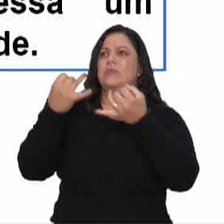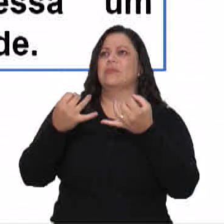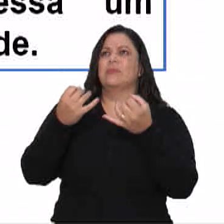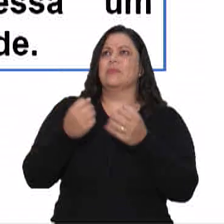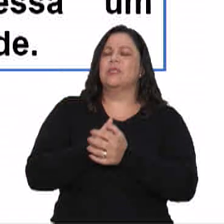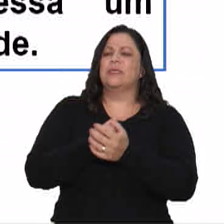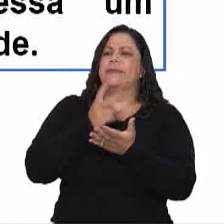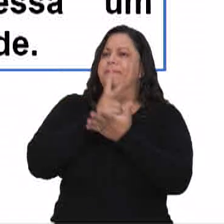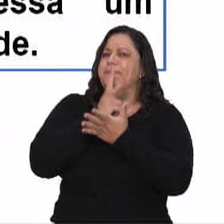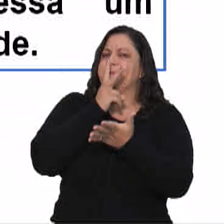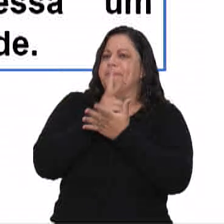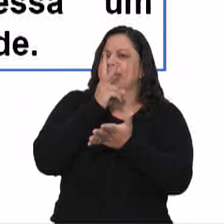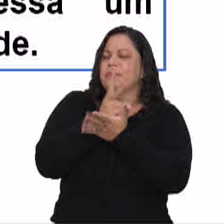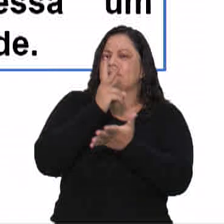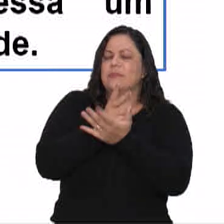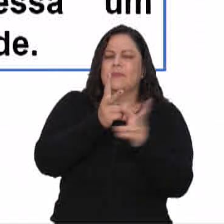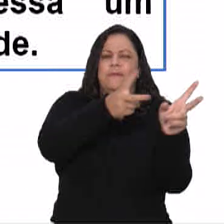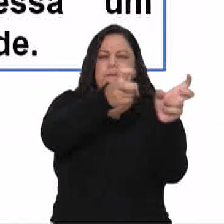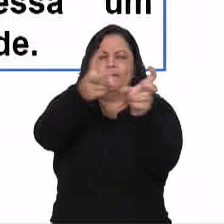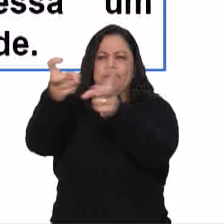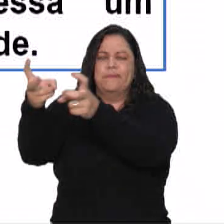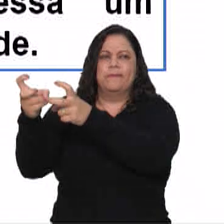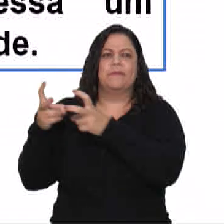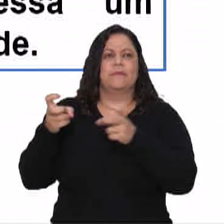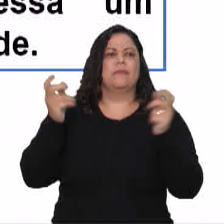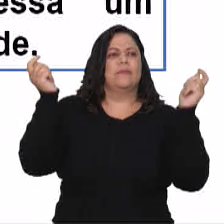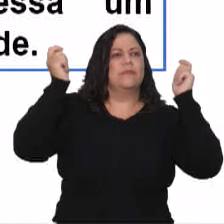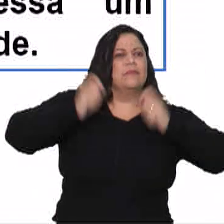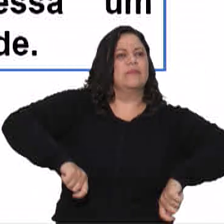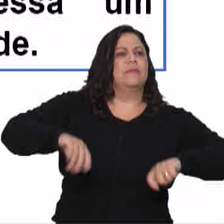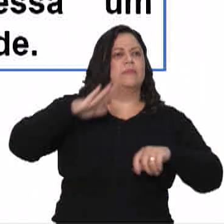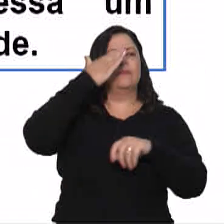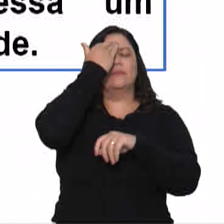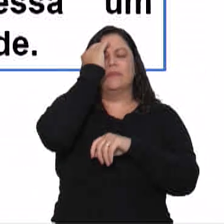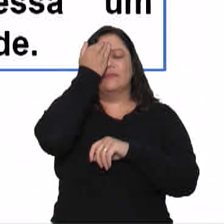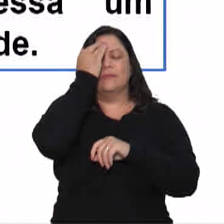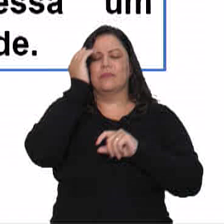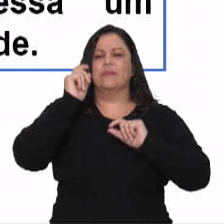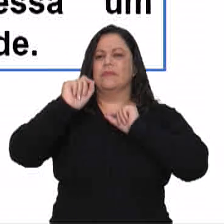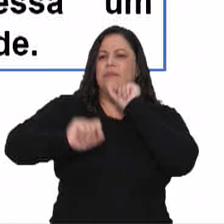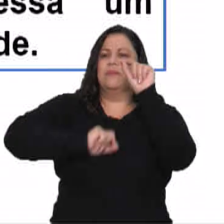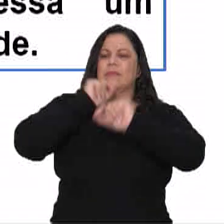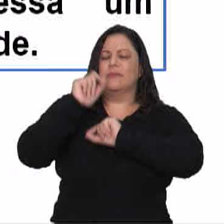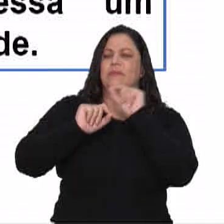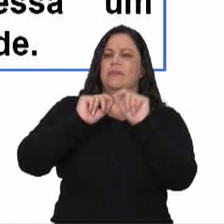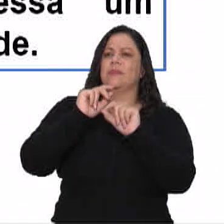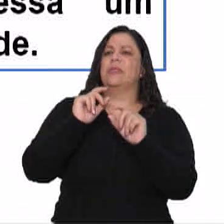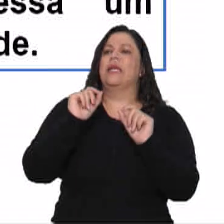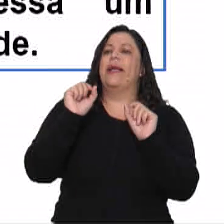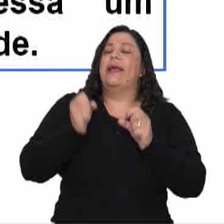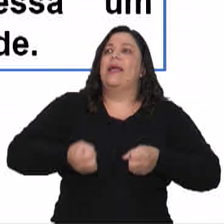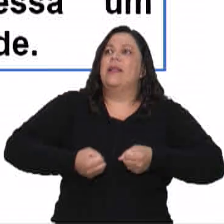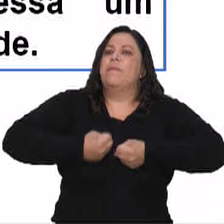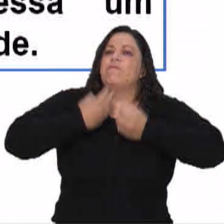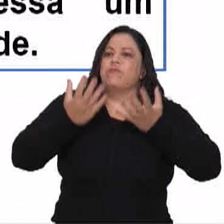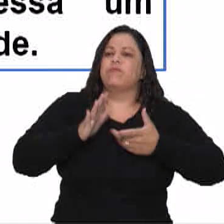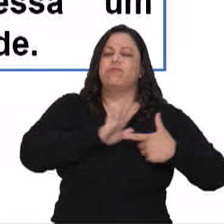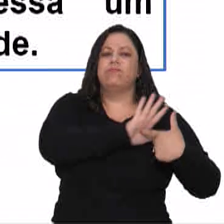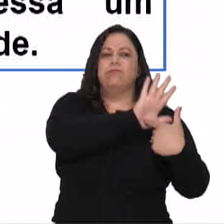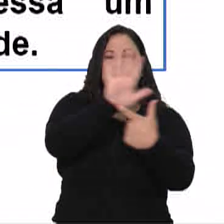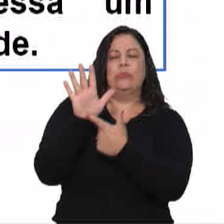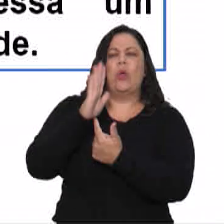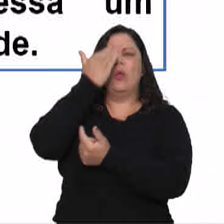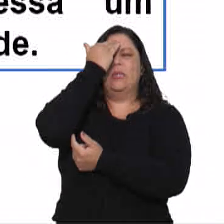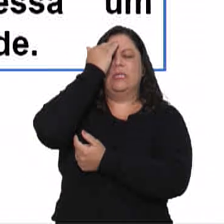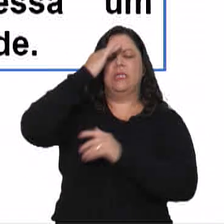da substância. Sob a perspectiva hegeliana, ao compreender o devir, Heráclito expressa um entendimento